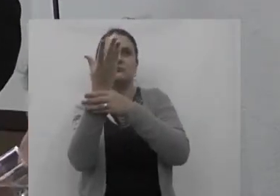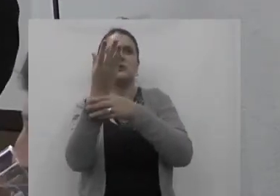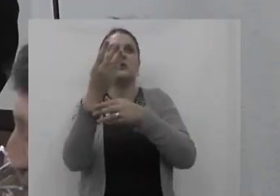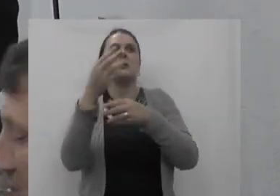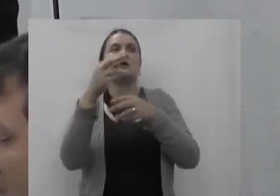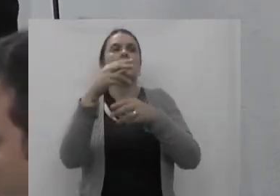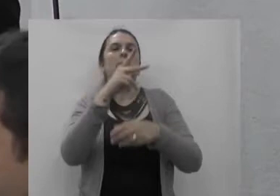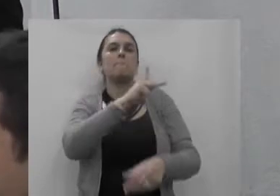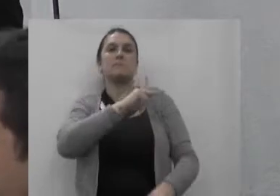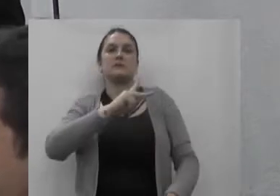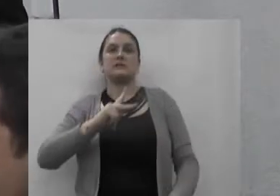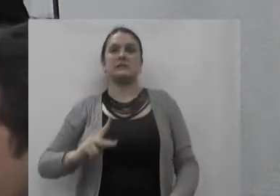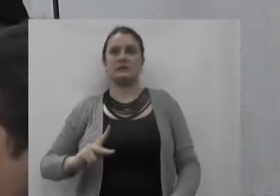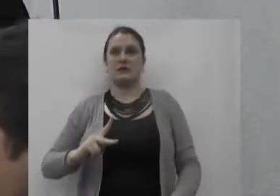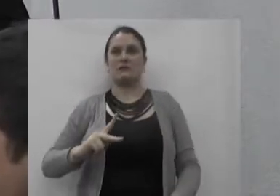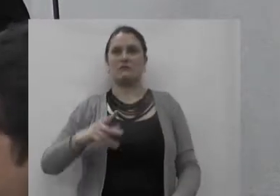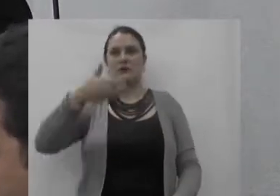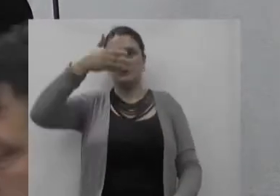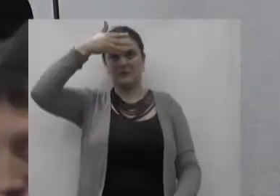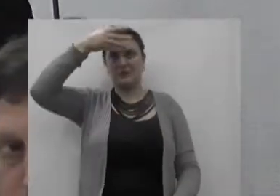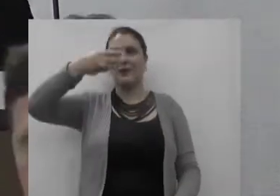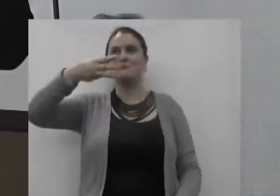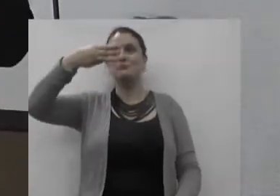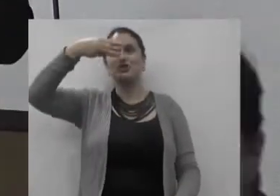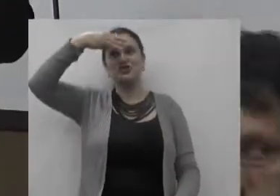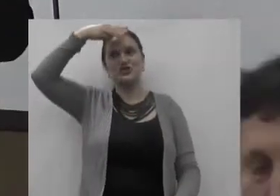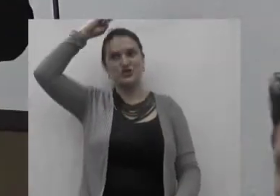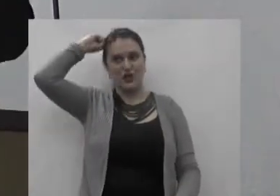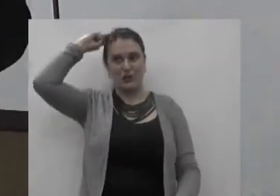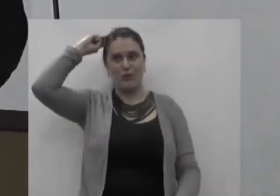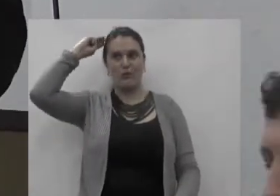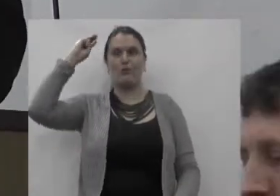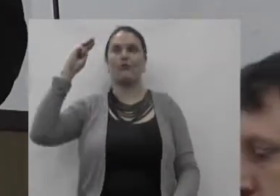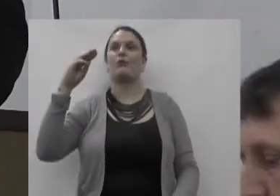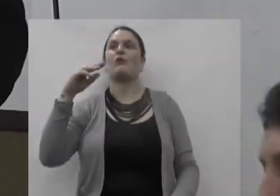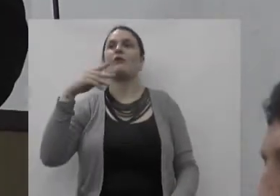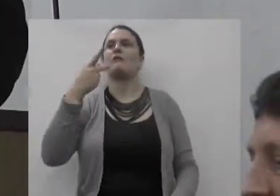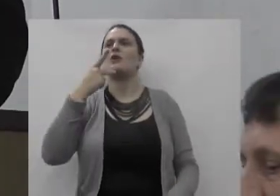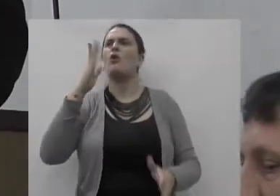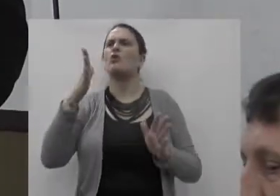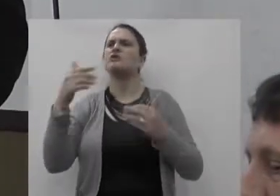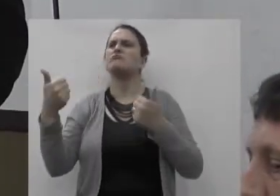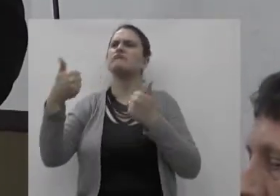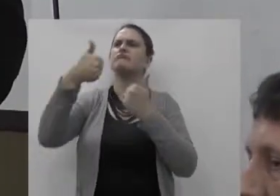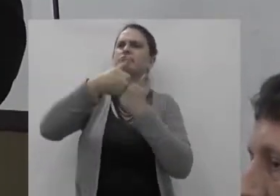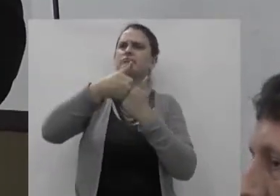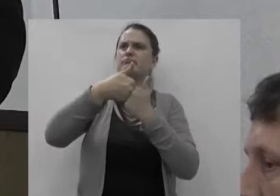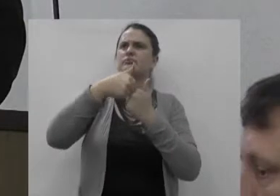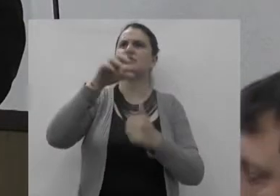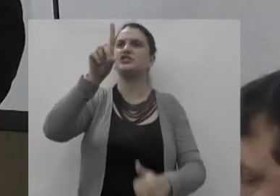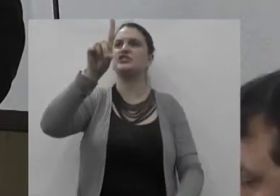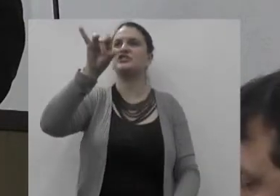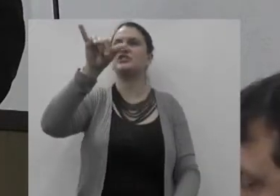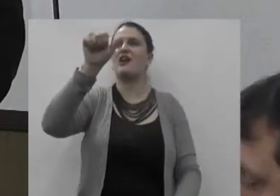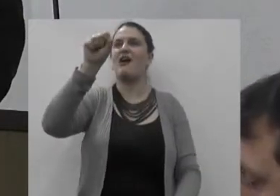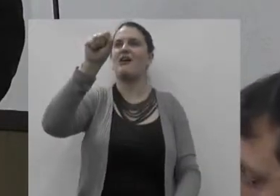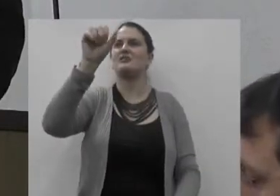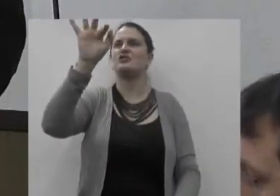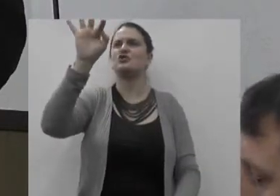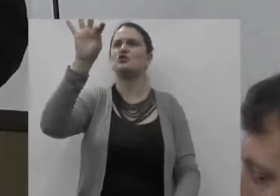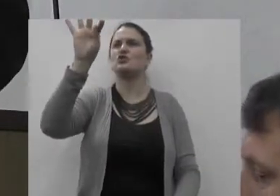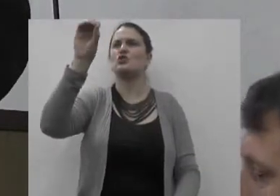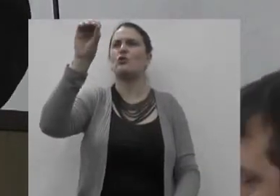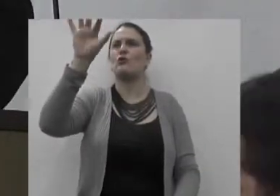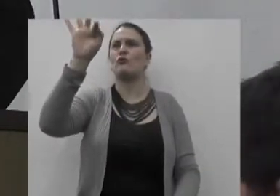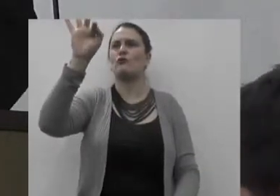através do presidente da República em exercício, né, que hoje assumiu, que é o Dias Toffoli.